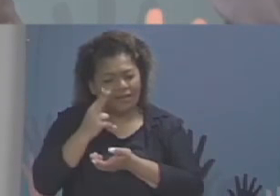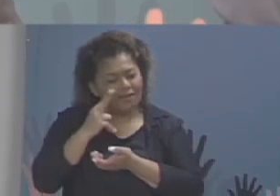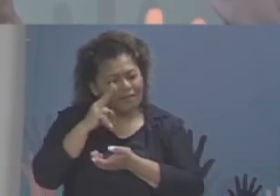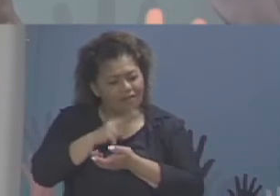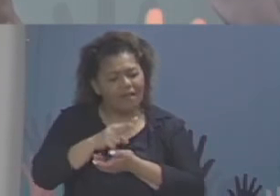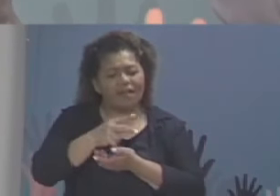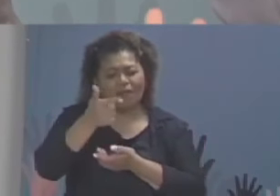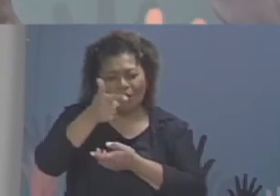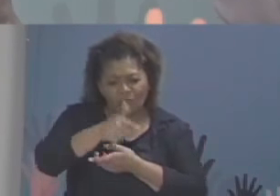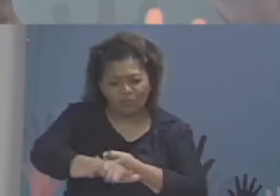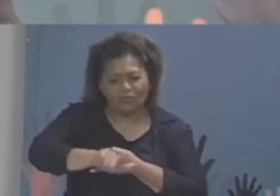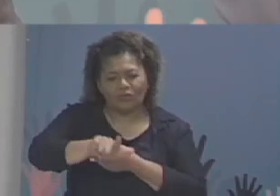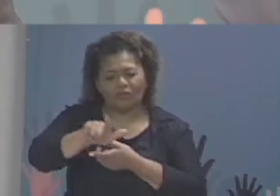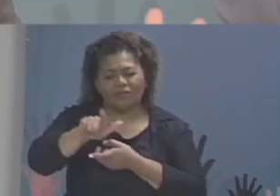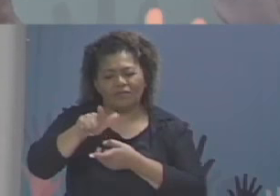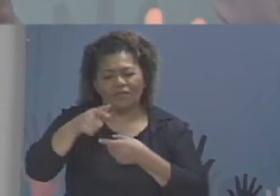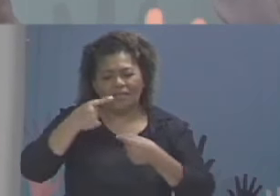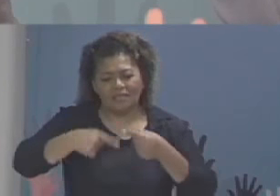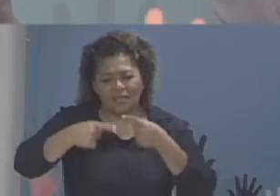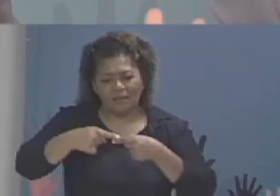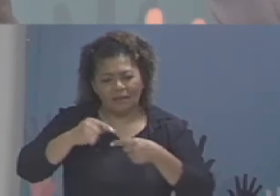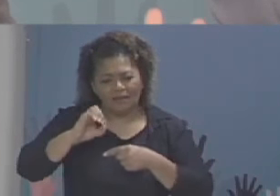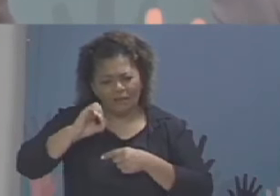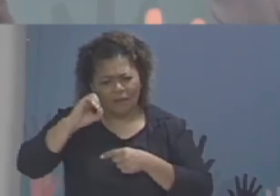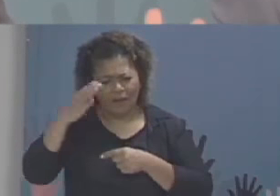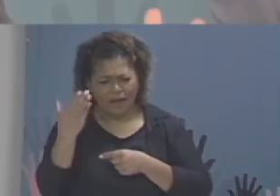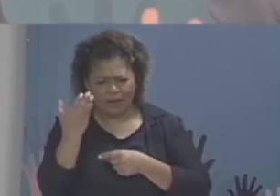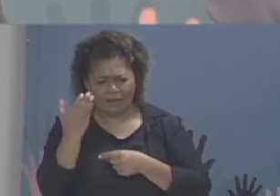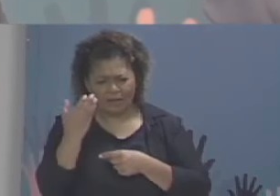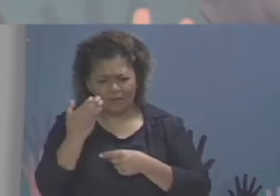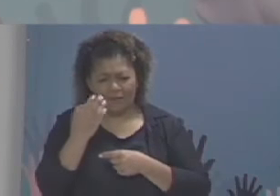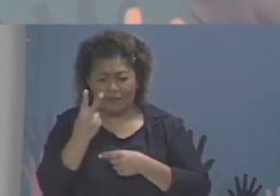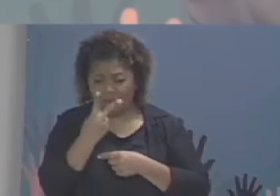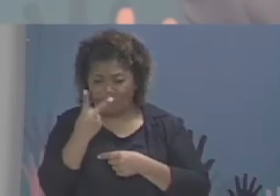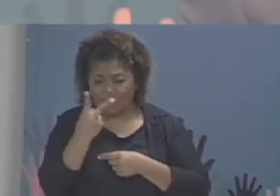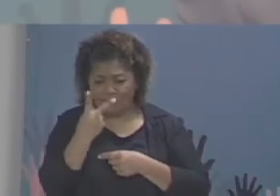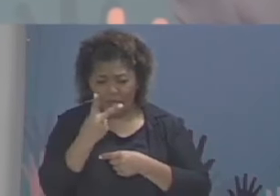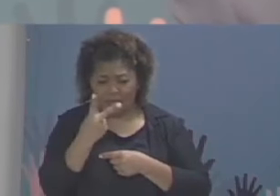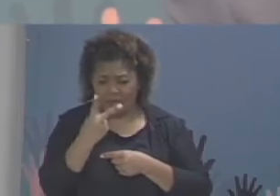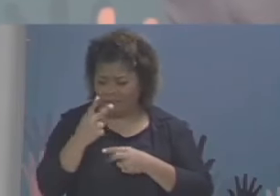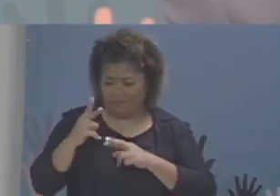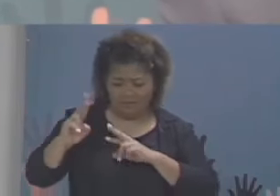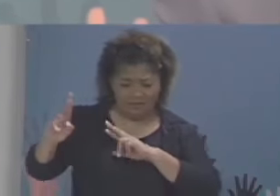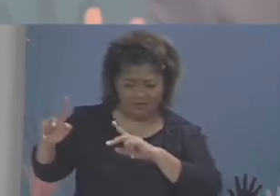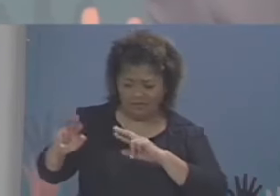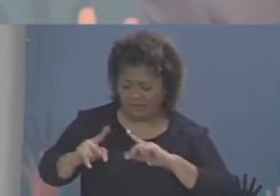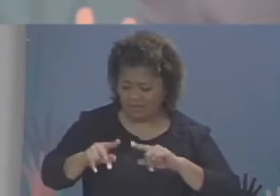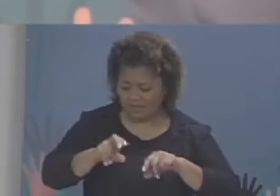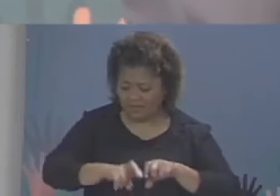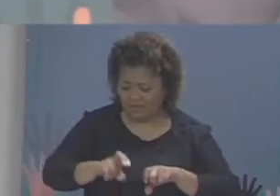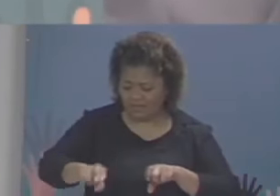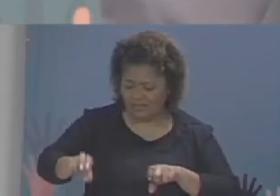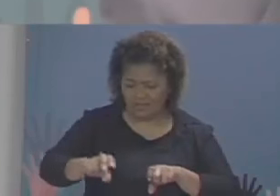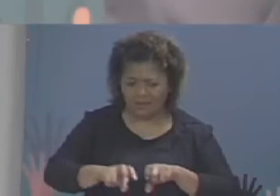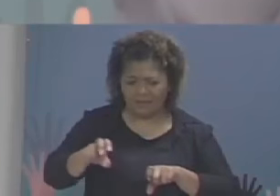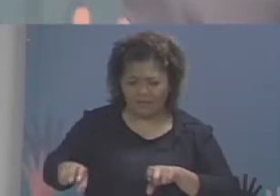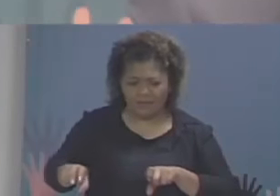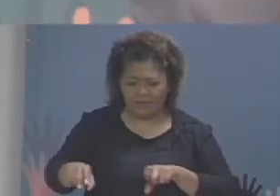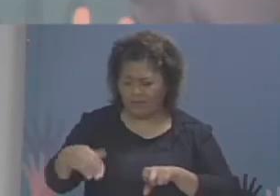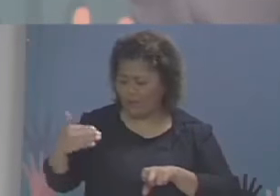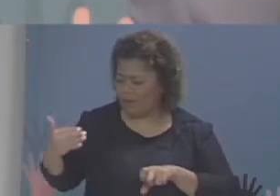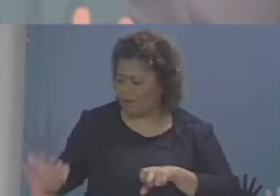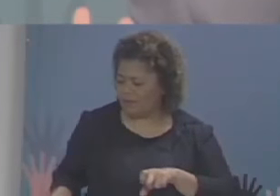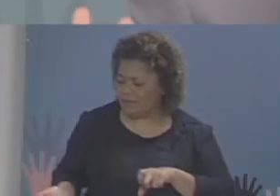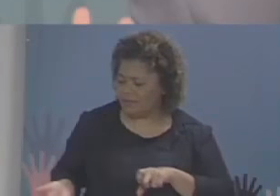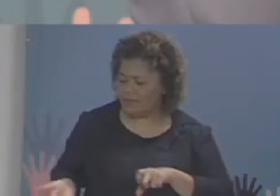Ficou bem claro na noite de hoje que nós temos dois extremos aqui nessa mesa, que são os extremos, ora a minha esquerda,